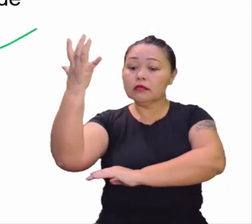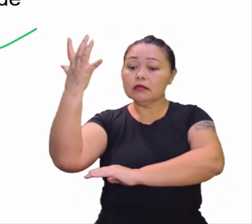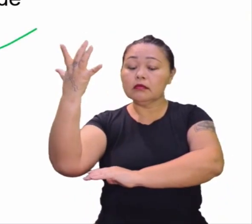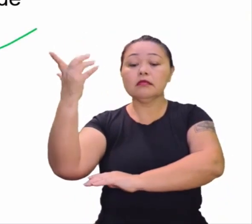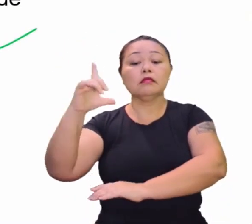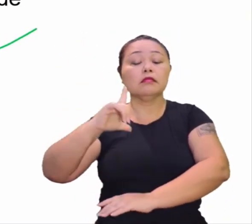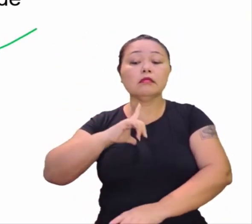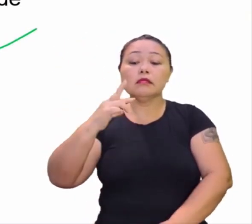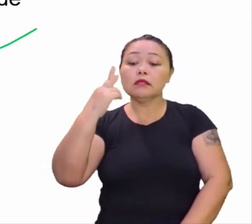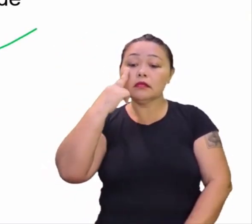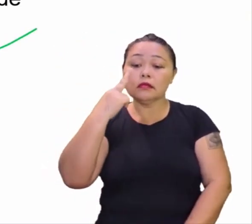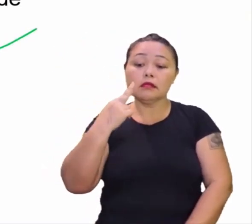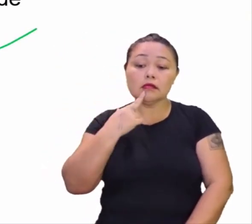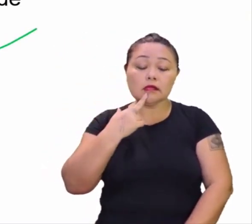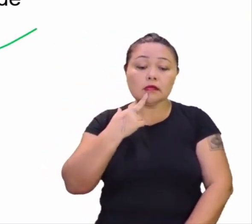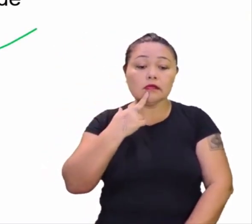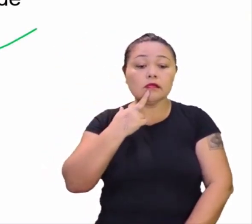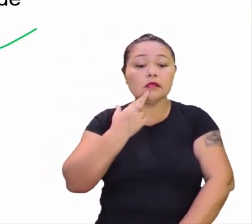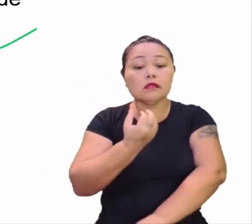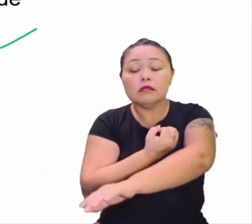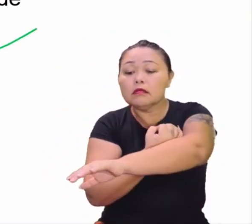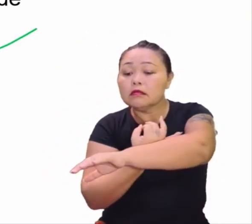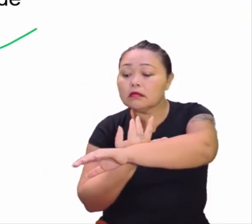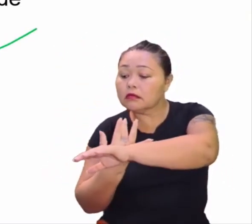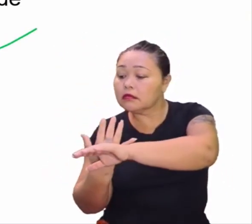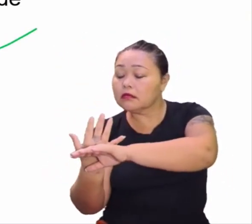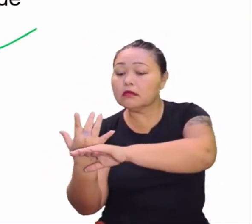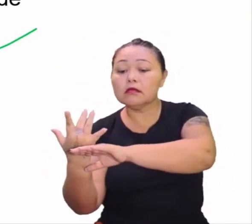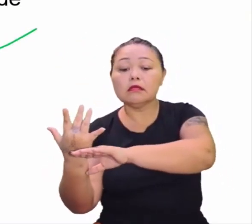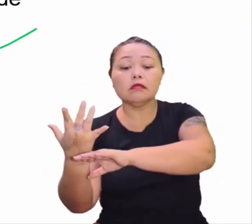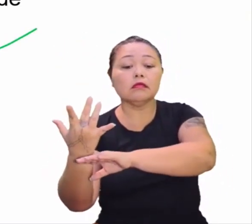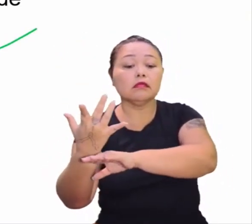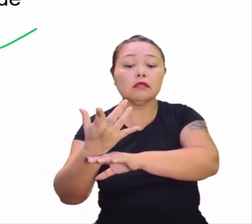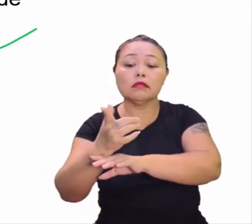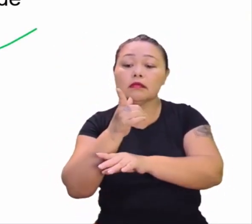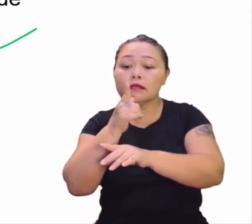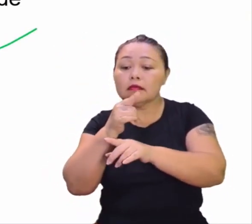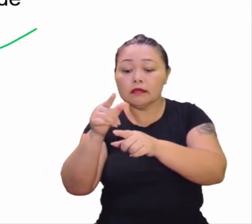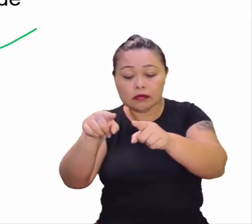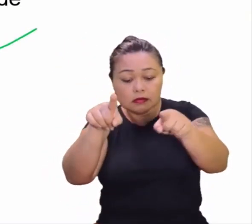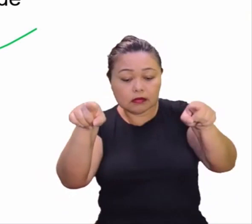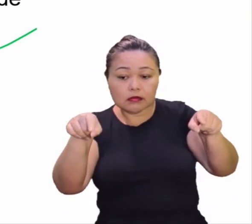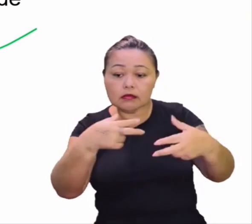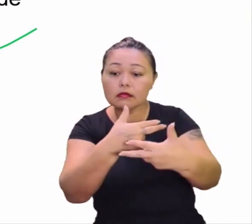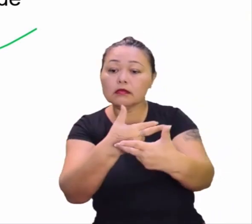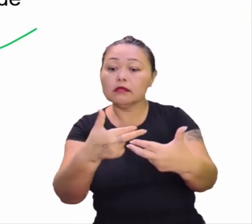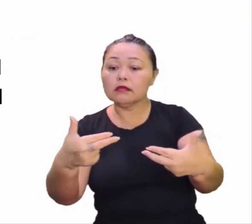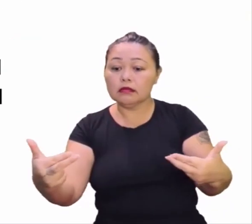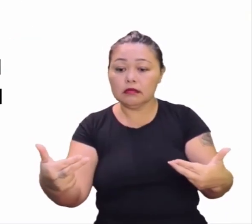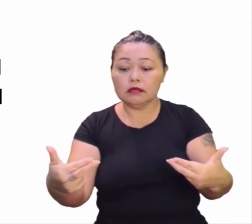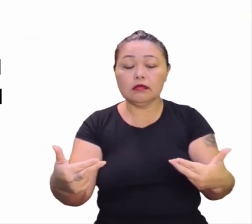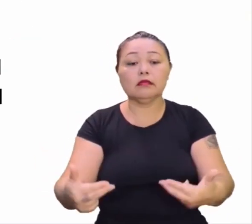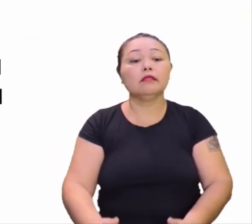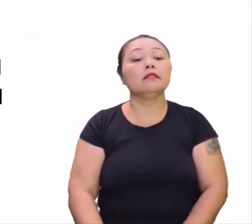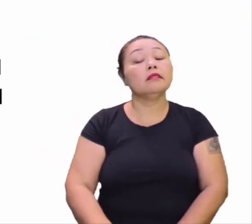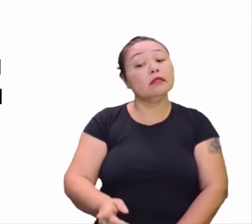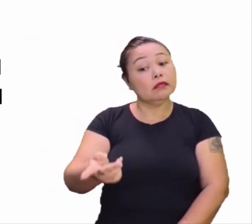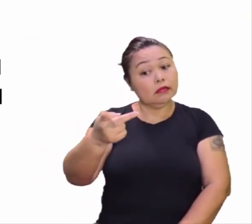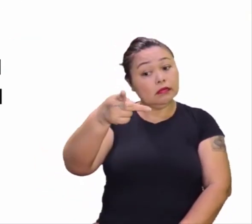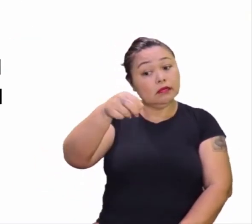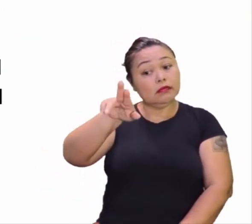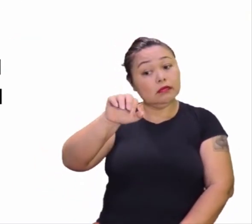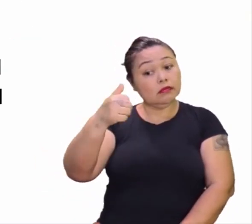nosso estado, a questão da vegetação e a hidrografia. Parte 1